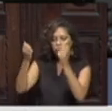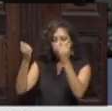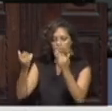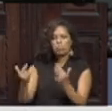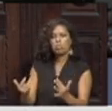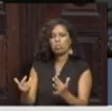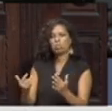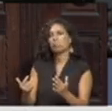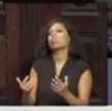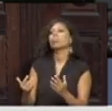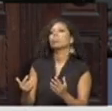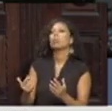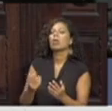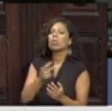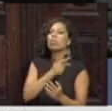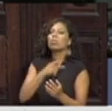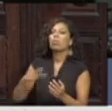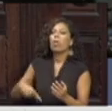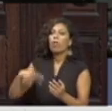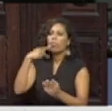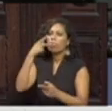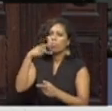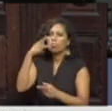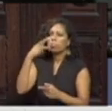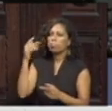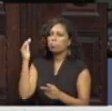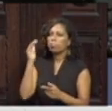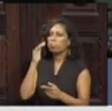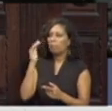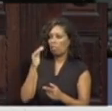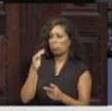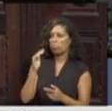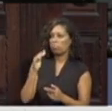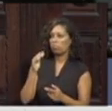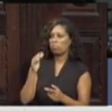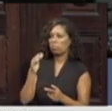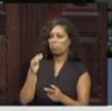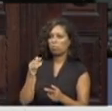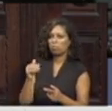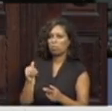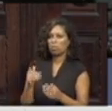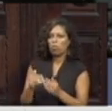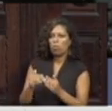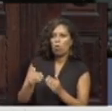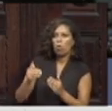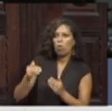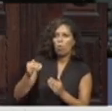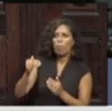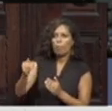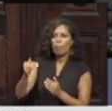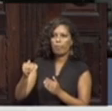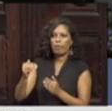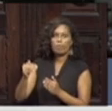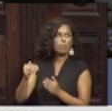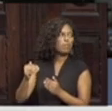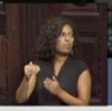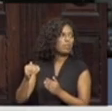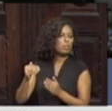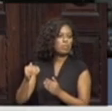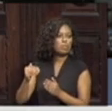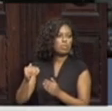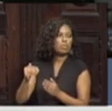de 1997 do regimento interno da Assembleia Legislativa do Estado do Rio de Janeiro. Anuncio em segunda discussão, redação do vencido, 3º dia